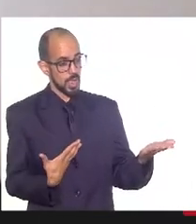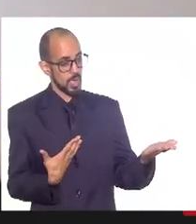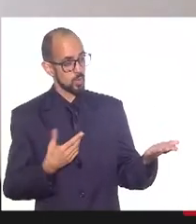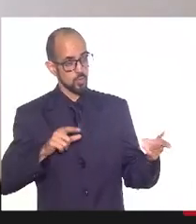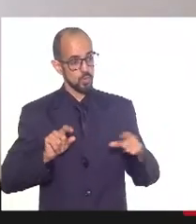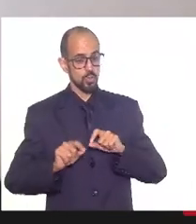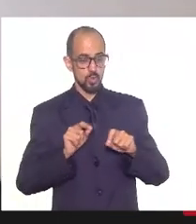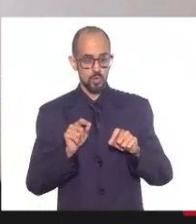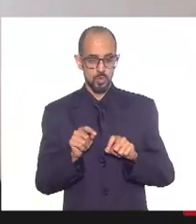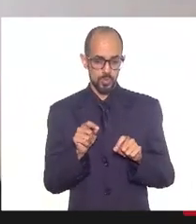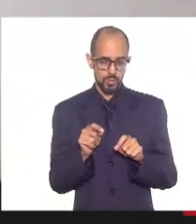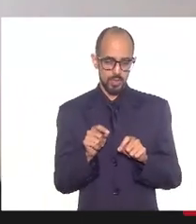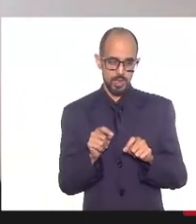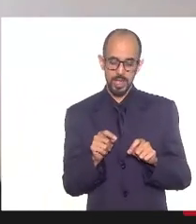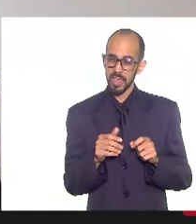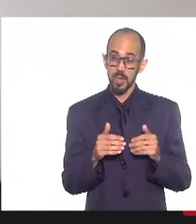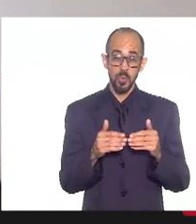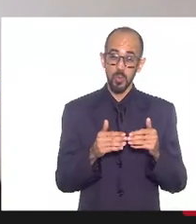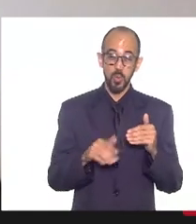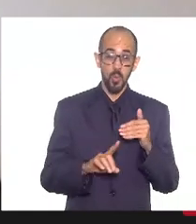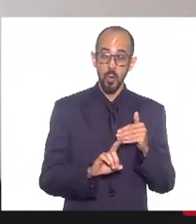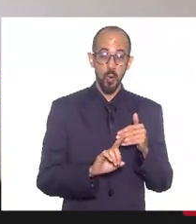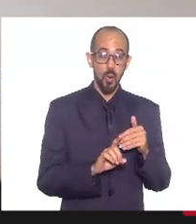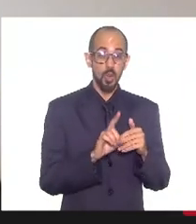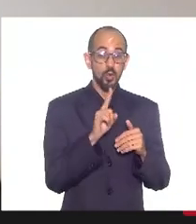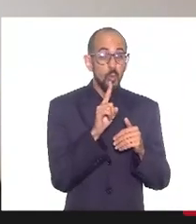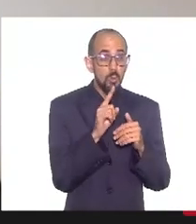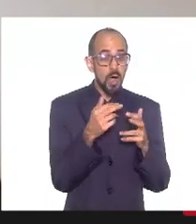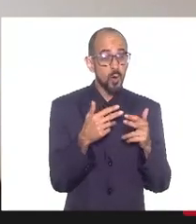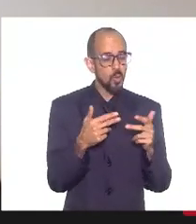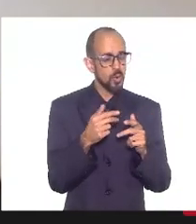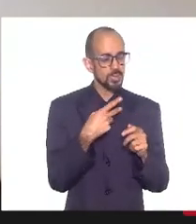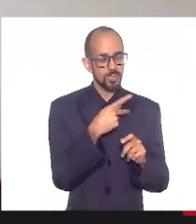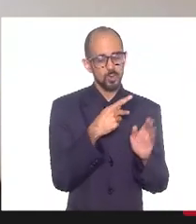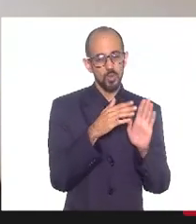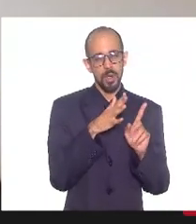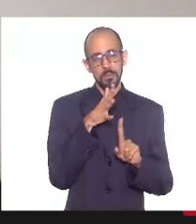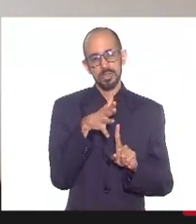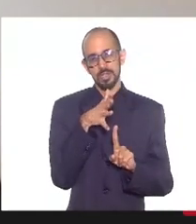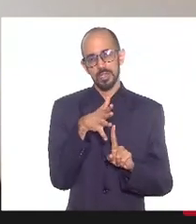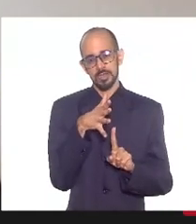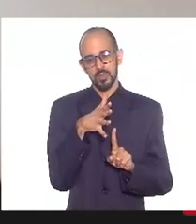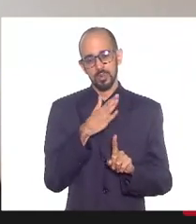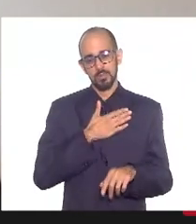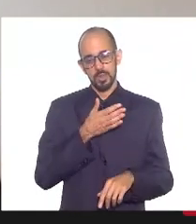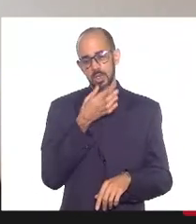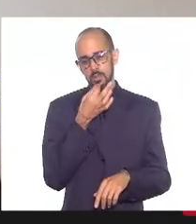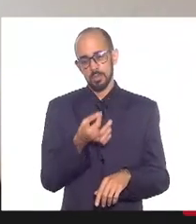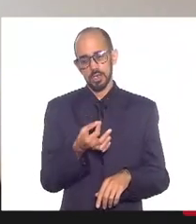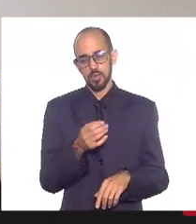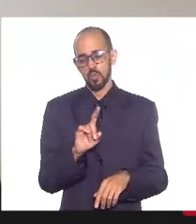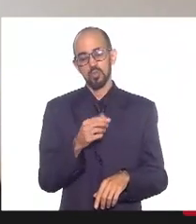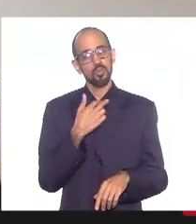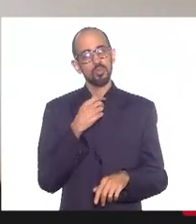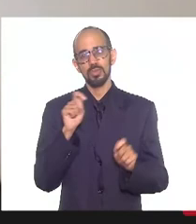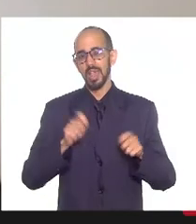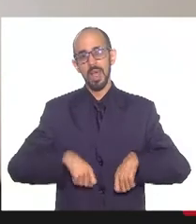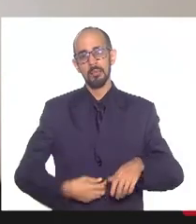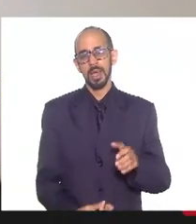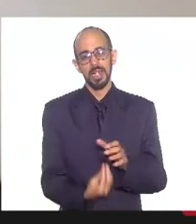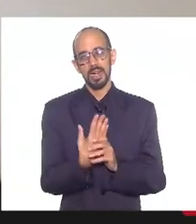não concordar de um ponto da sua apresentação, só um. Eu acho que não se cria em lei